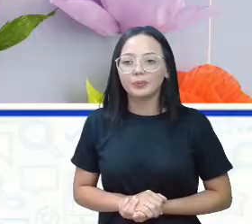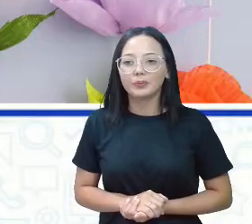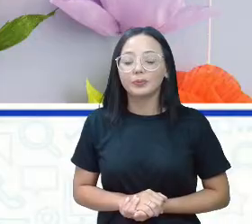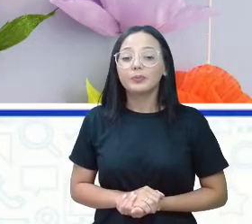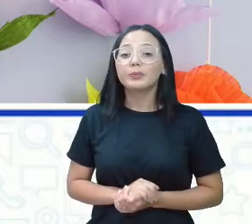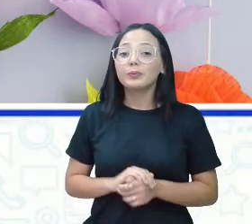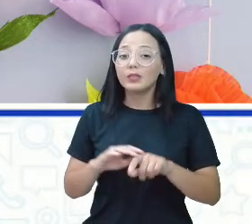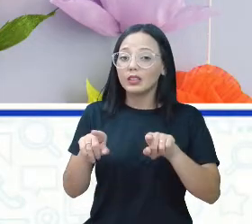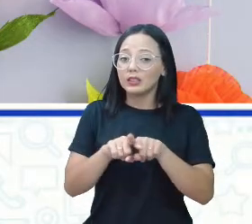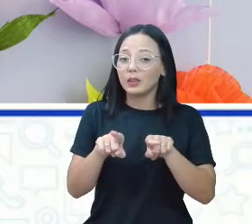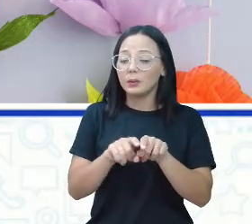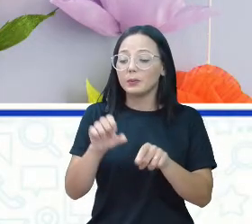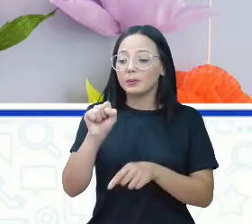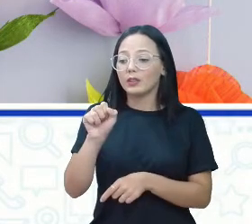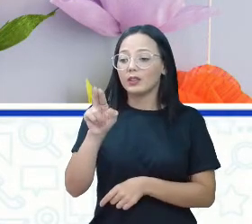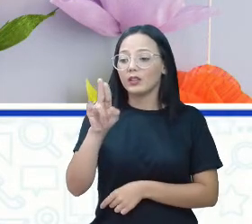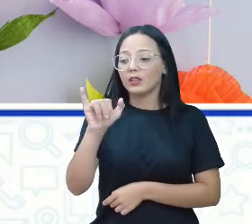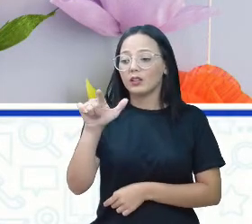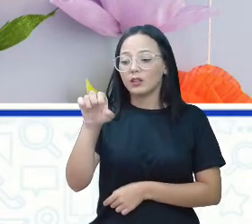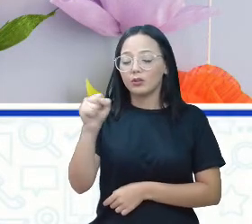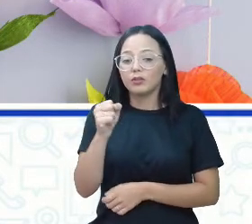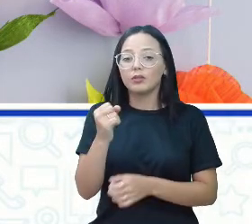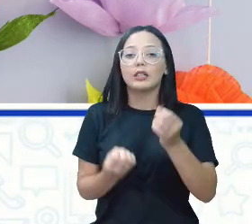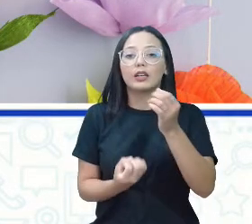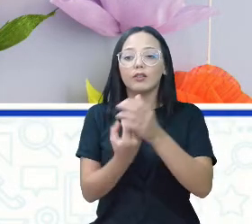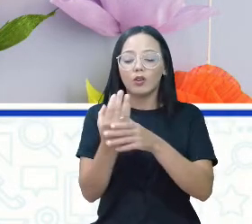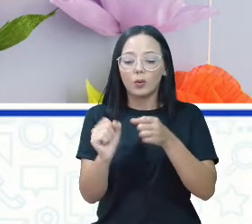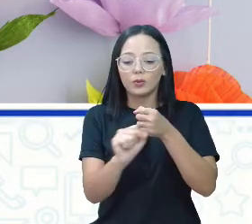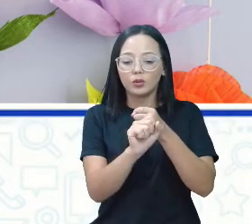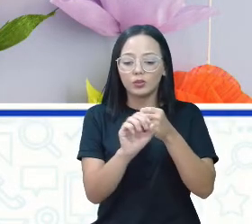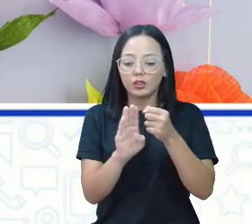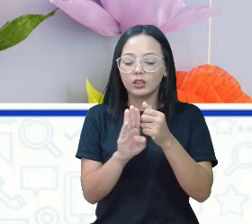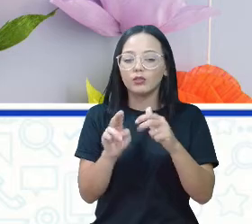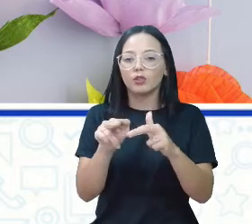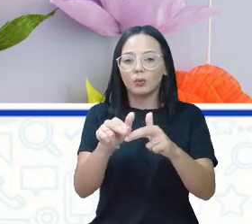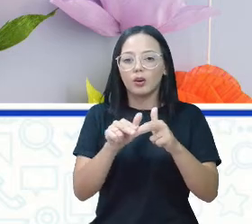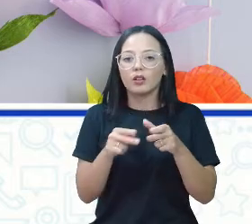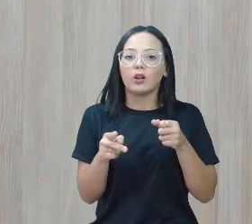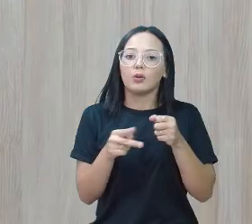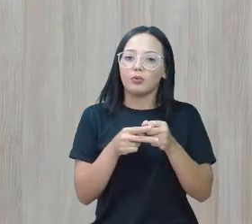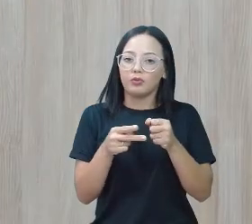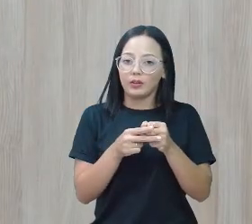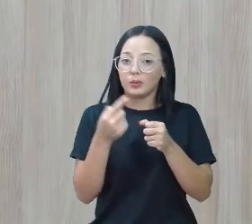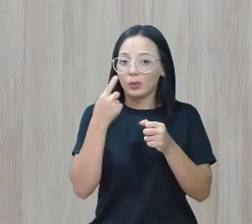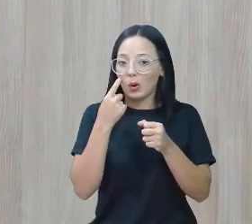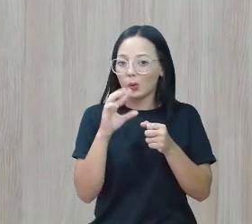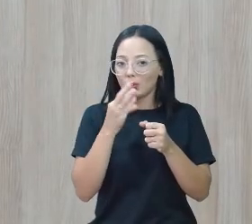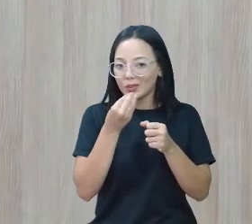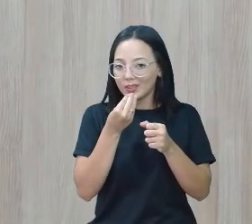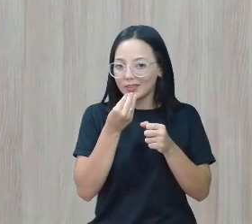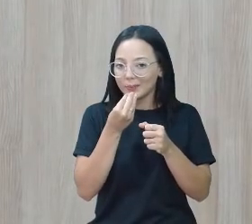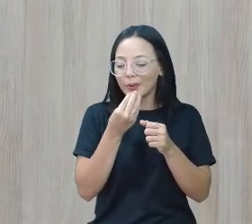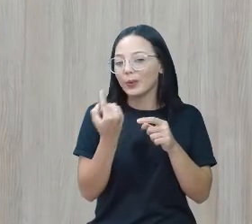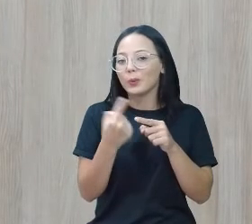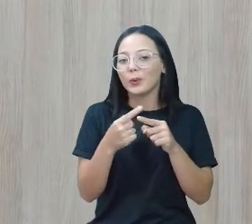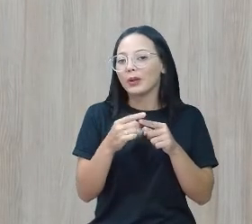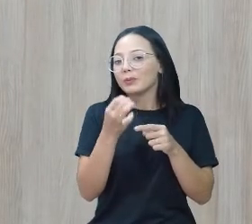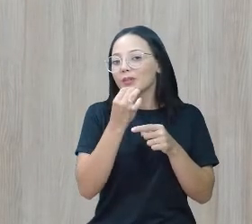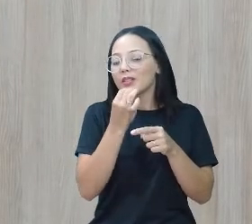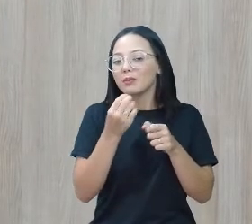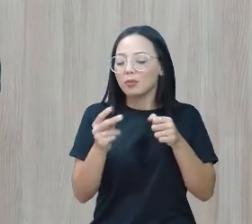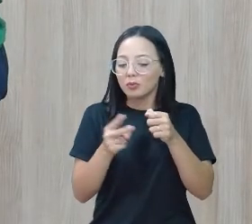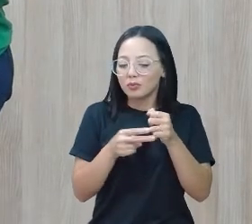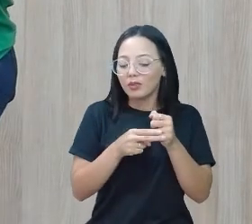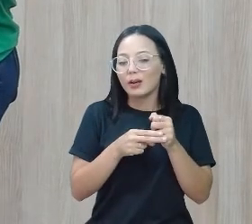Sufixos que formam substantivos a partir de verbos. Olha, mais um conhecimento. Os verbos